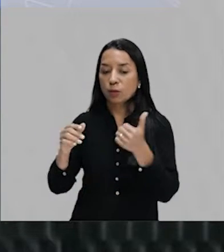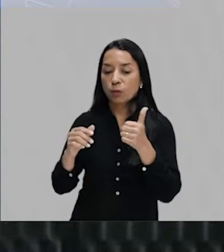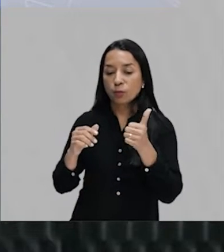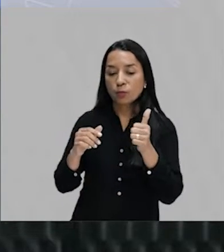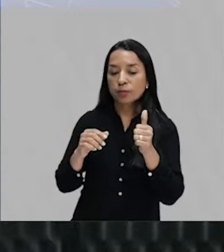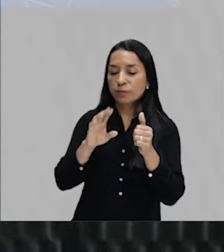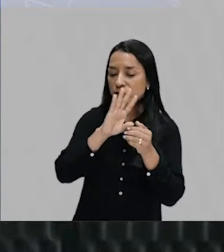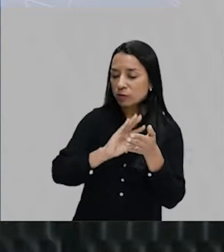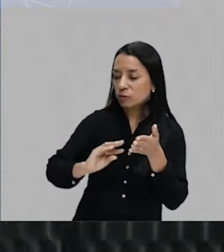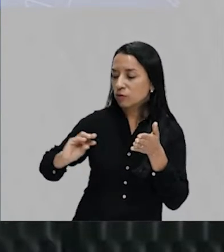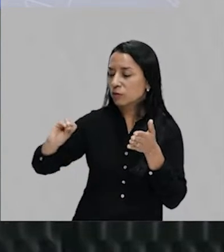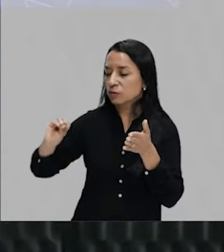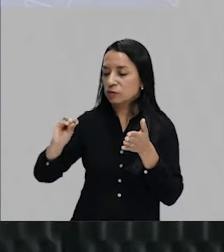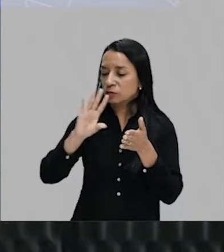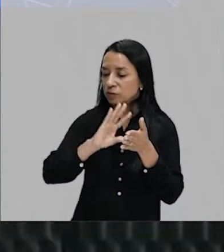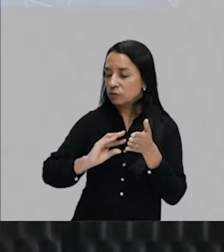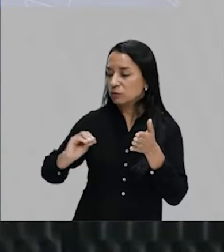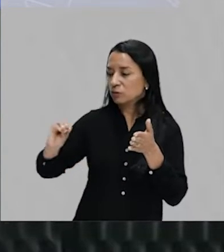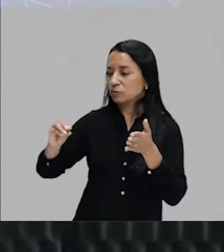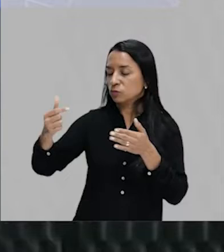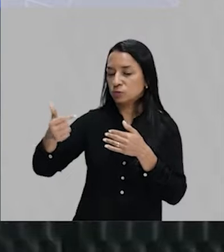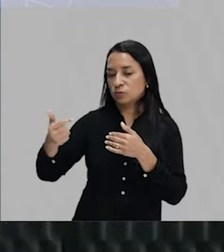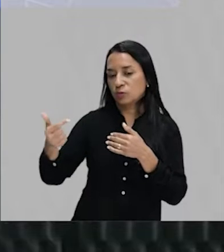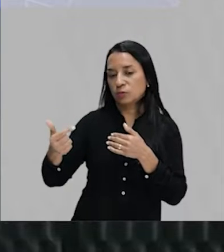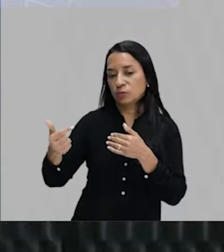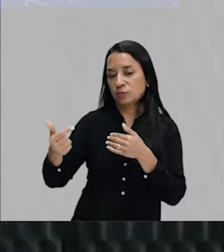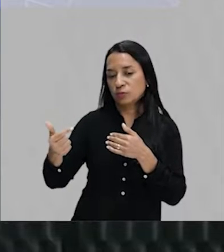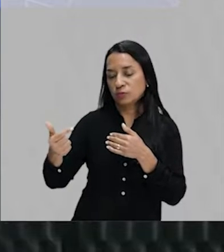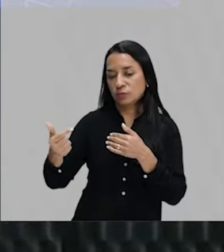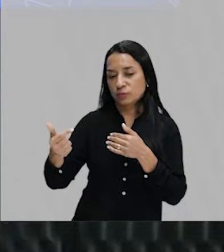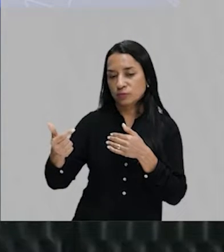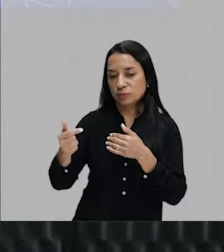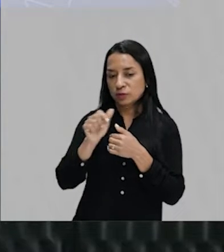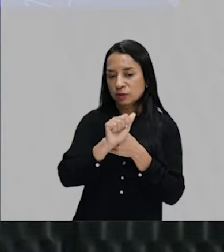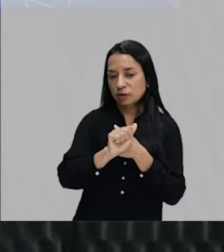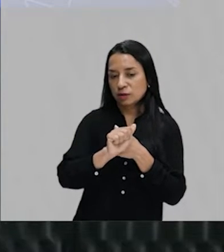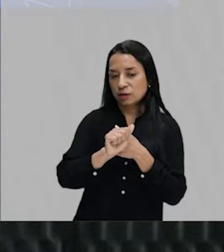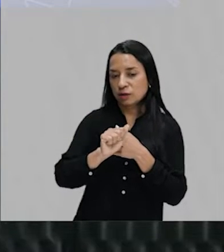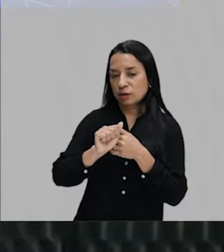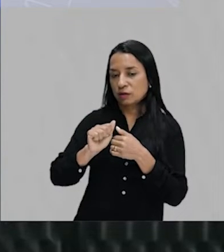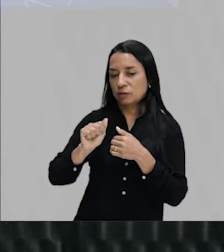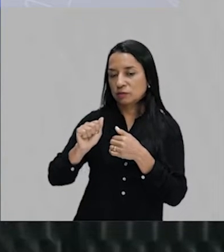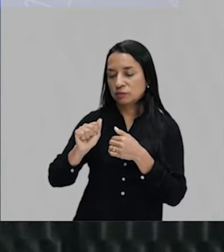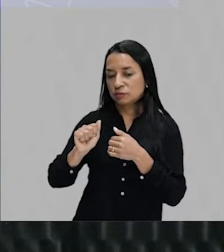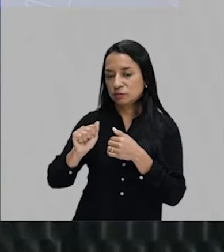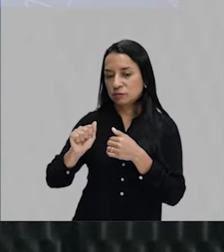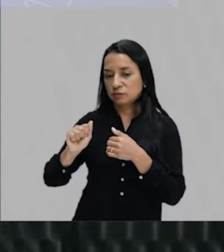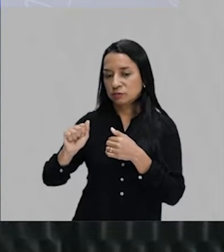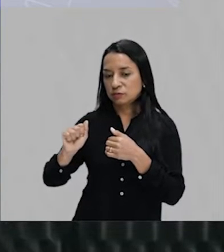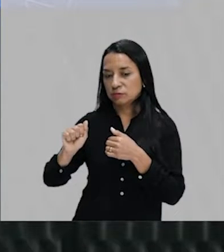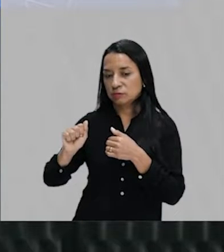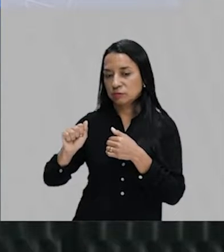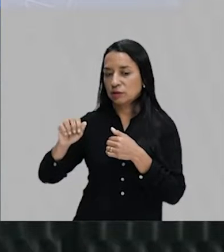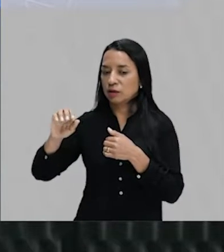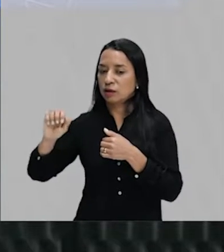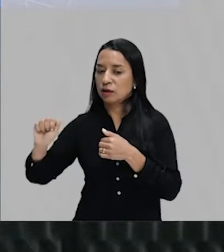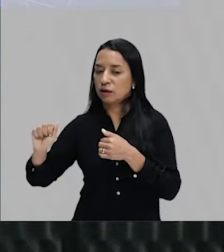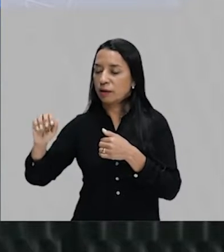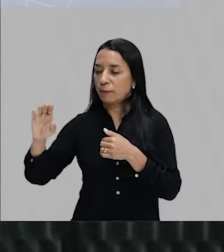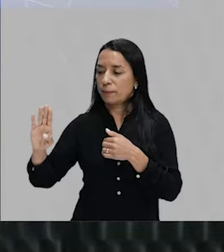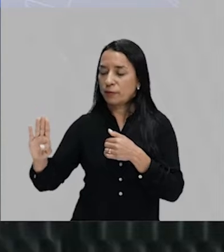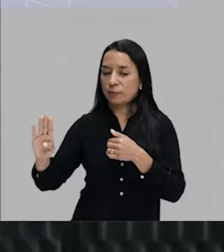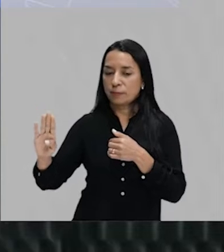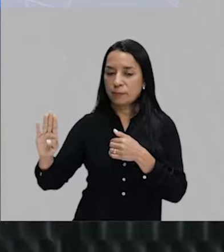contido nesse segundo tá então conjunto formado pelo elemento ar e está contido no conjunto formado pelos elementos